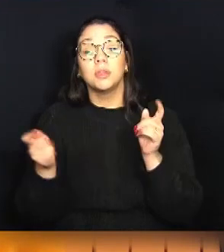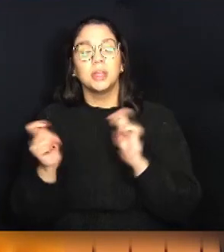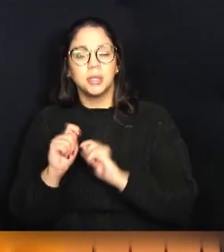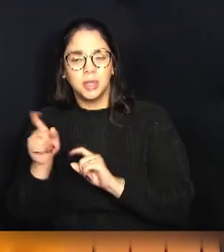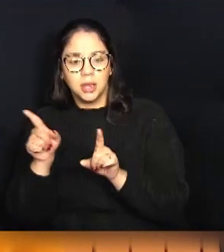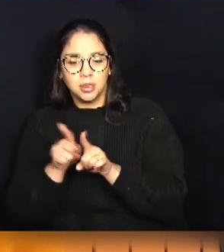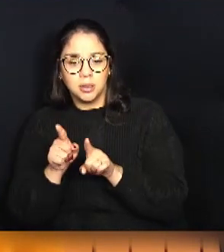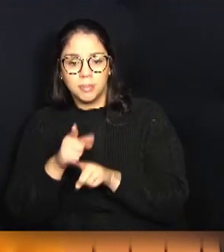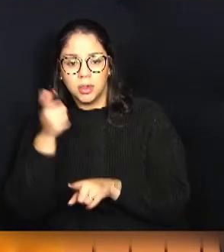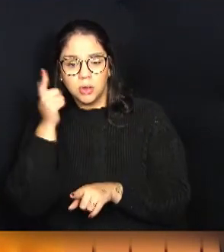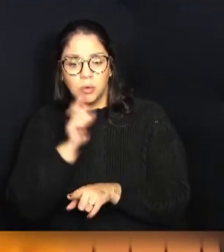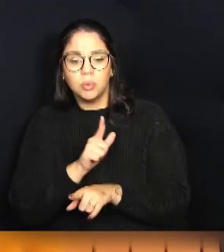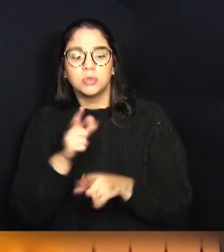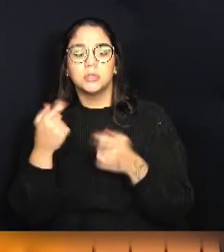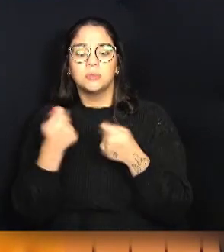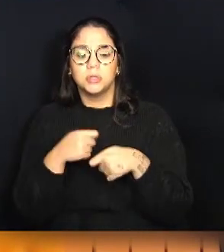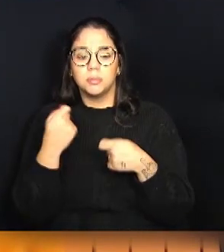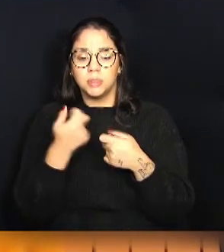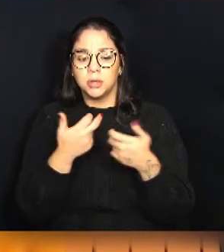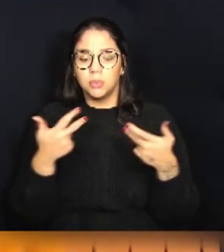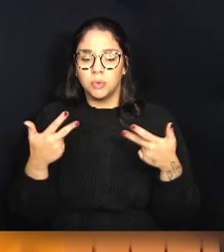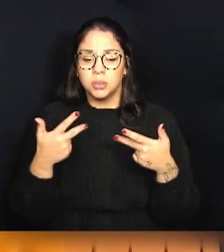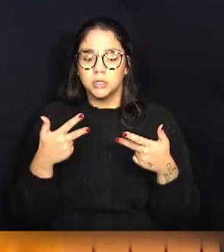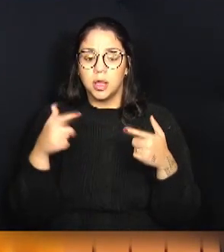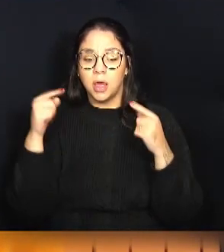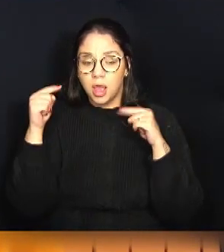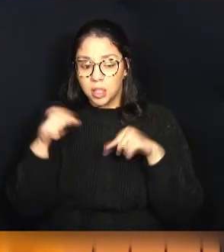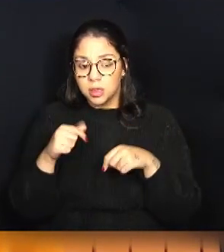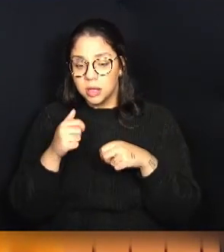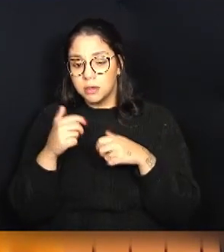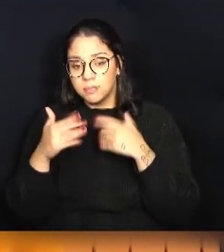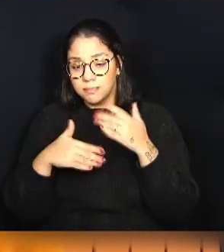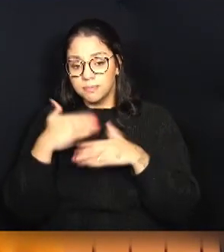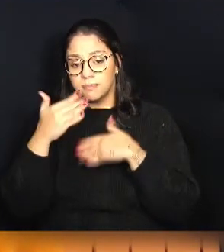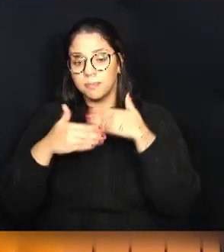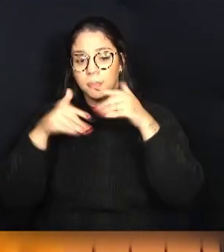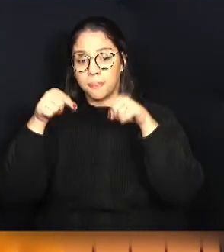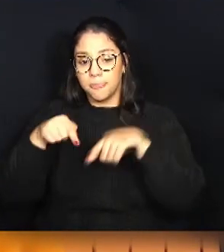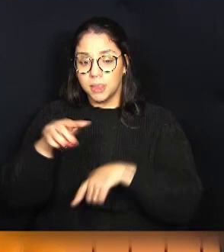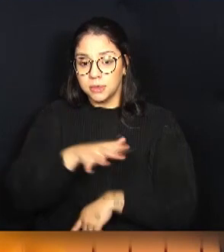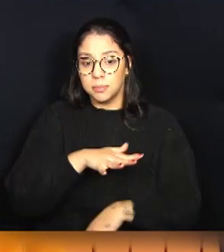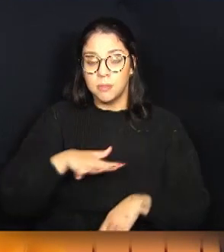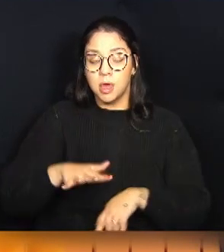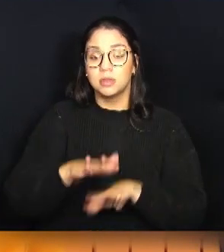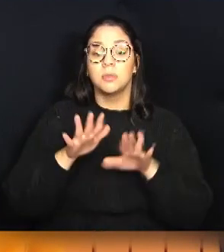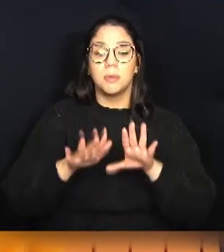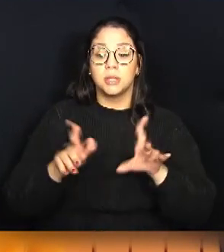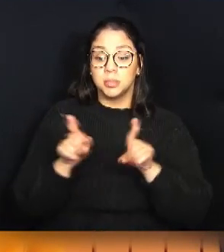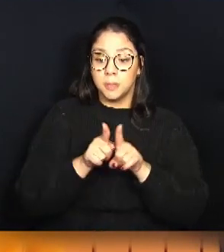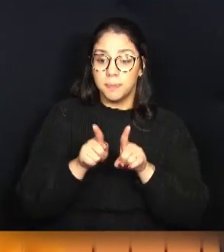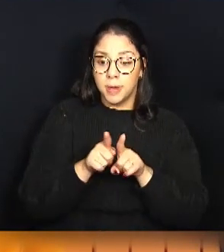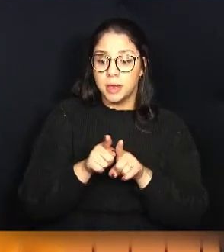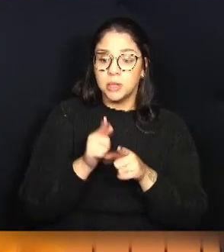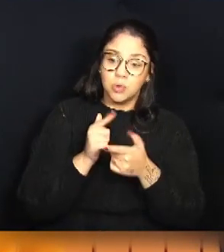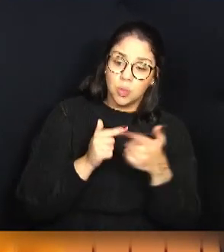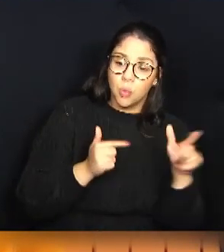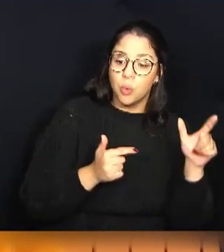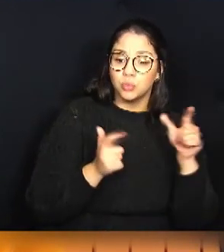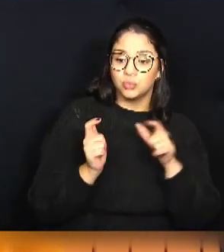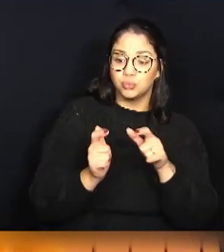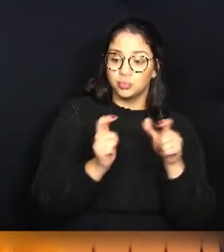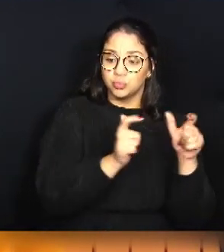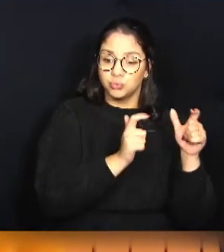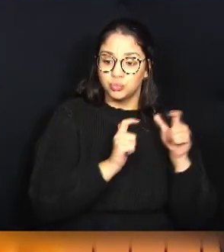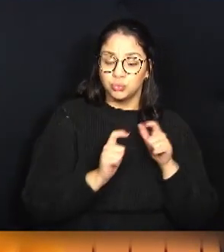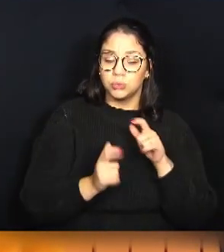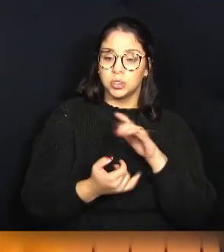as demandas aqui, né, tanto que forem construídas nesse espaço e também em outros espaços para as